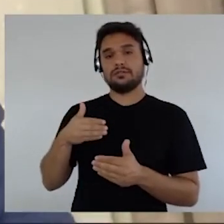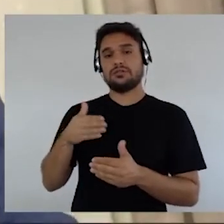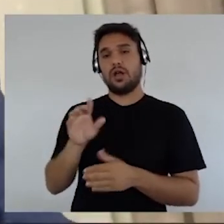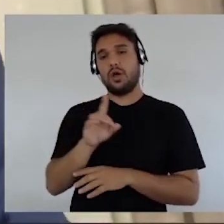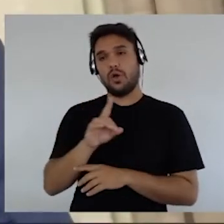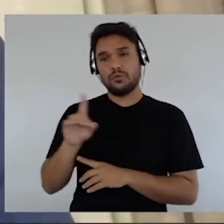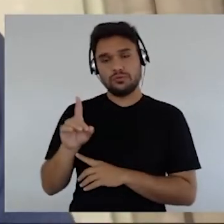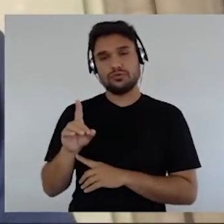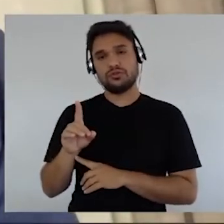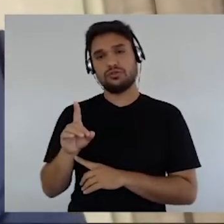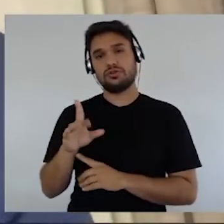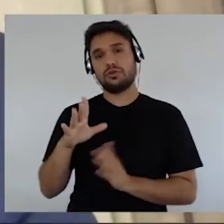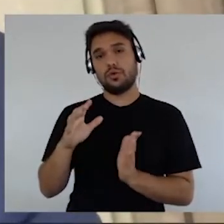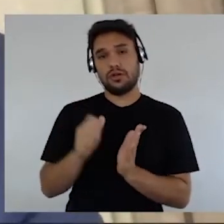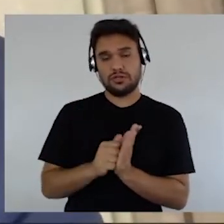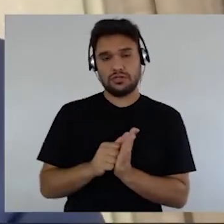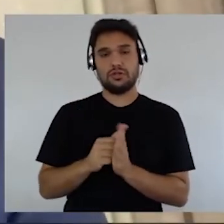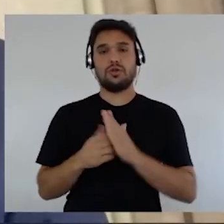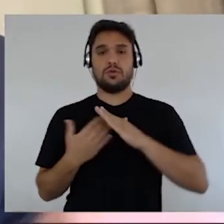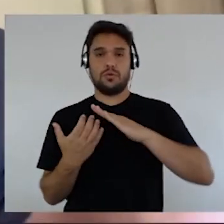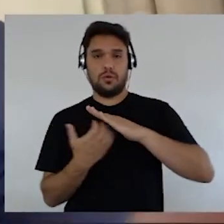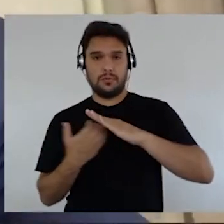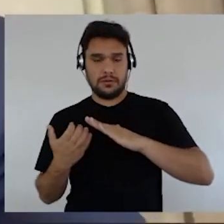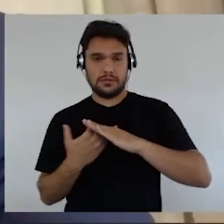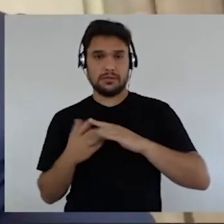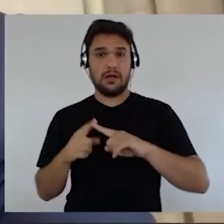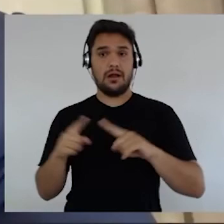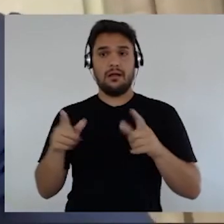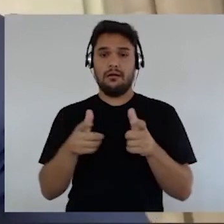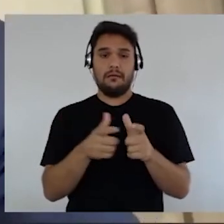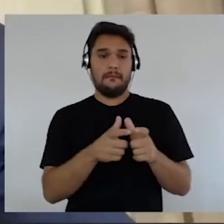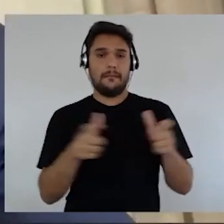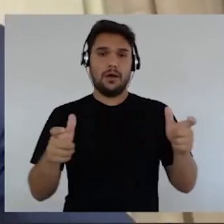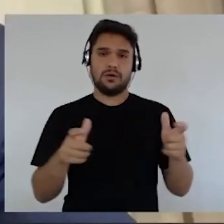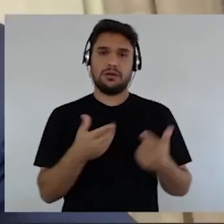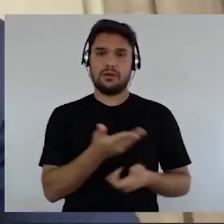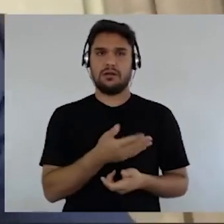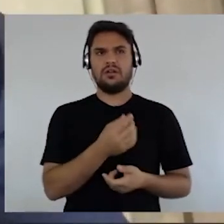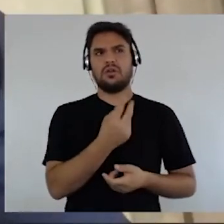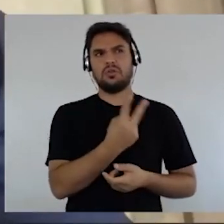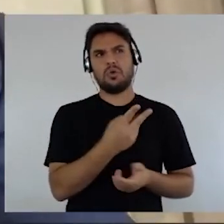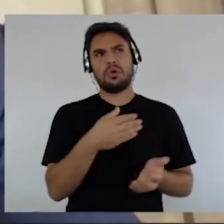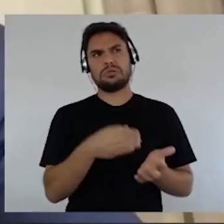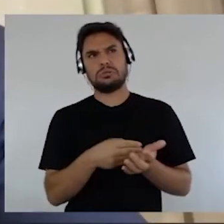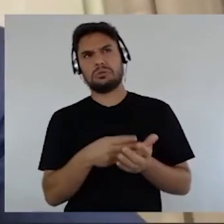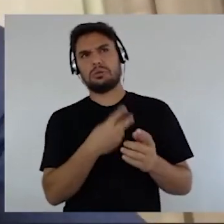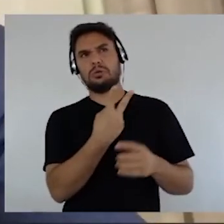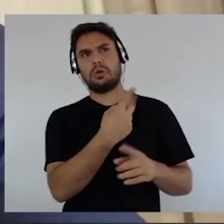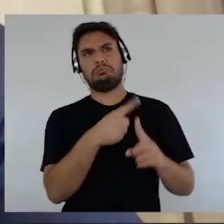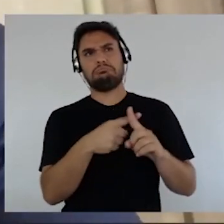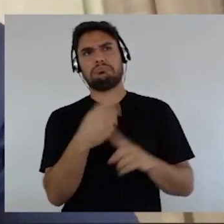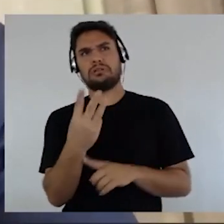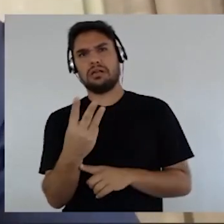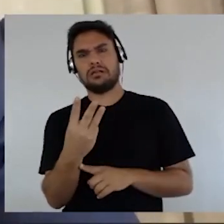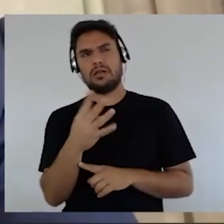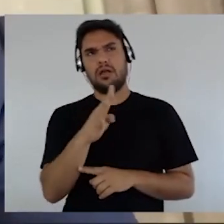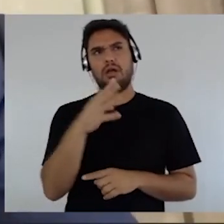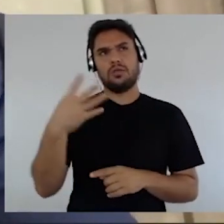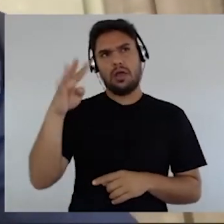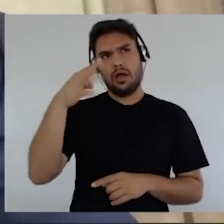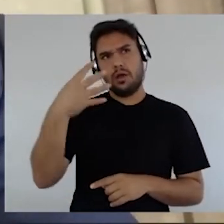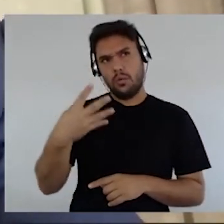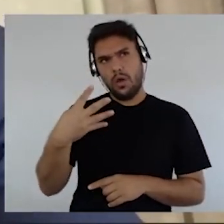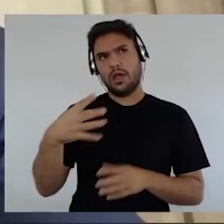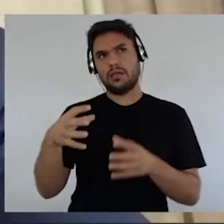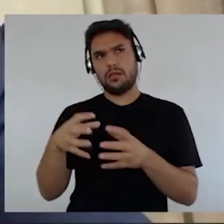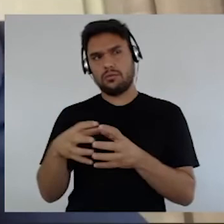do registro do empresário, por uma maioria de 2-3, na 4ª turma do Superior